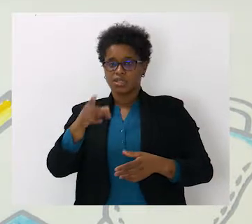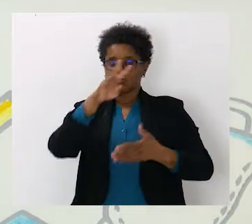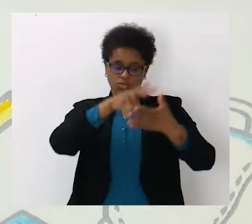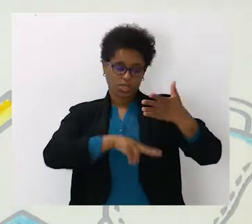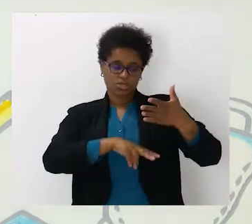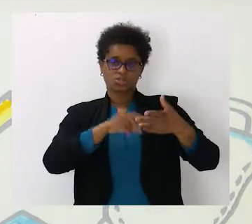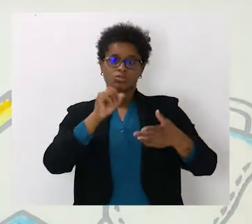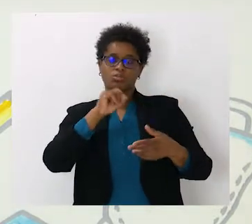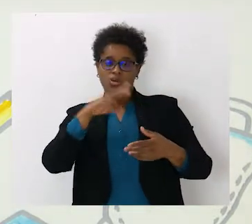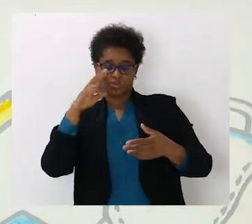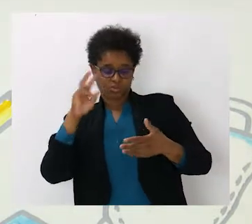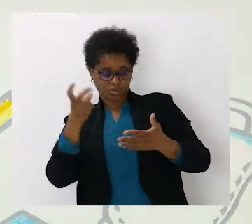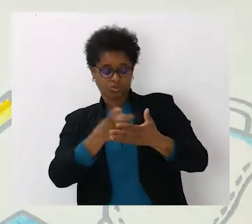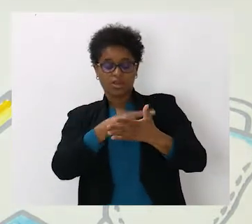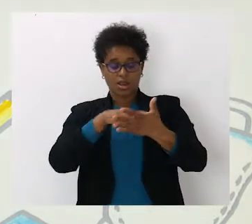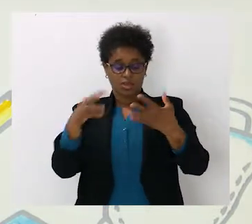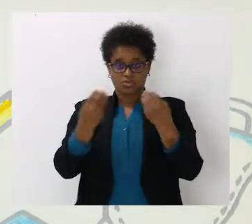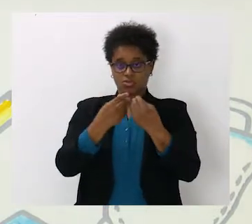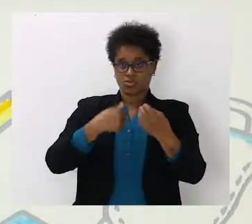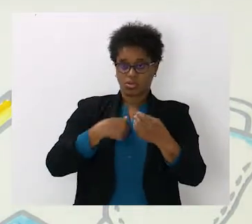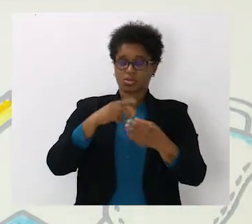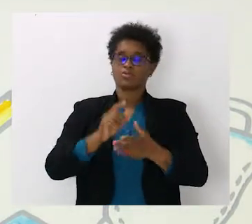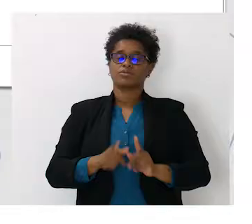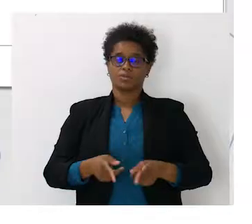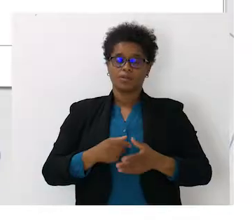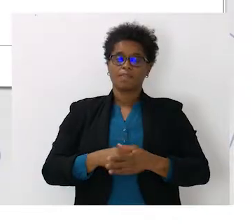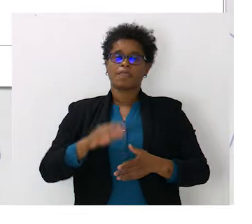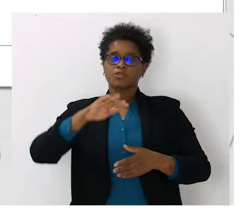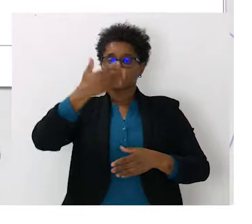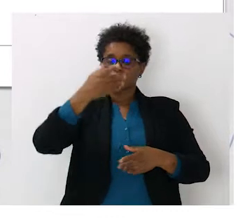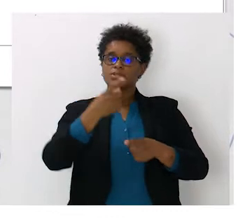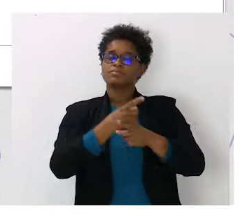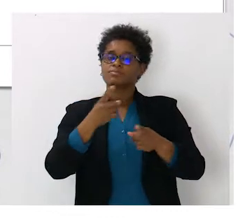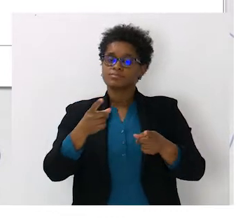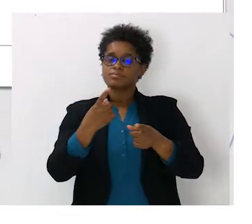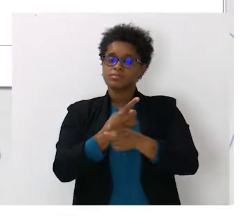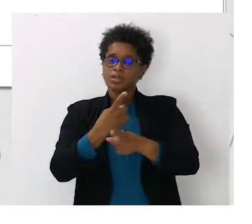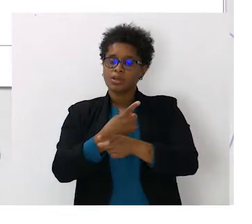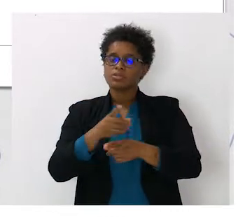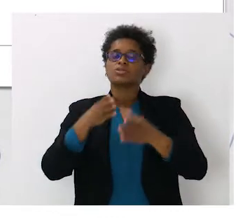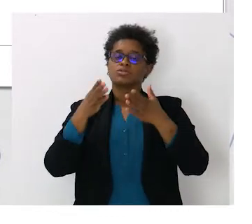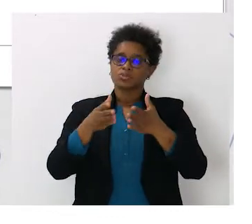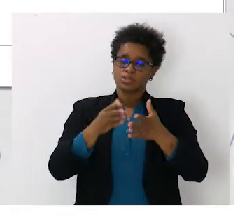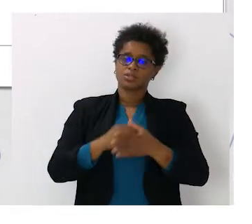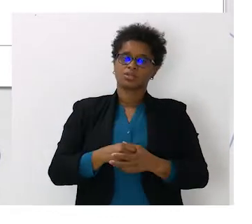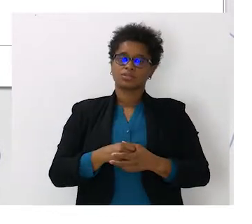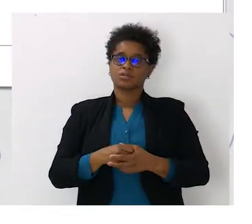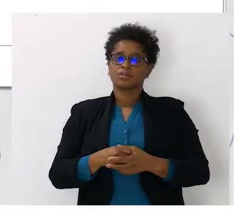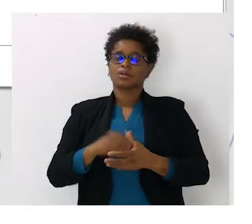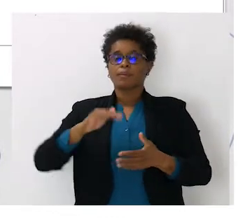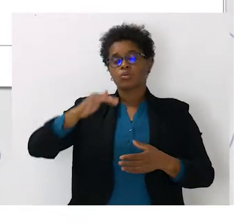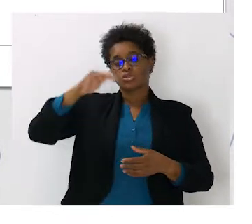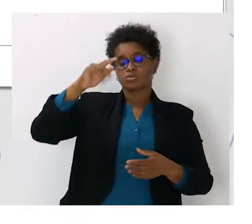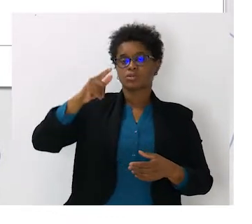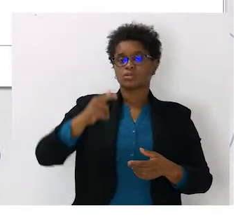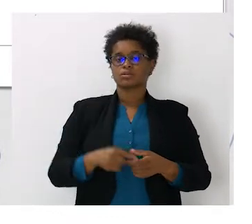ali o texto, podem observar, leiam comigo, vamos. As principais razões ou causas que contribuíram para